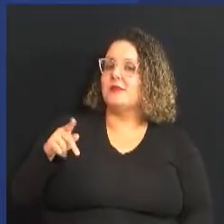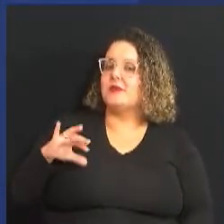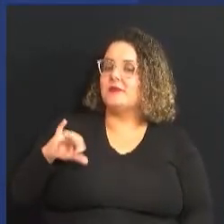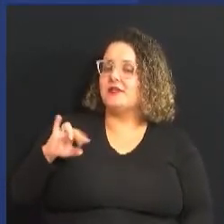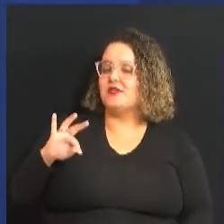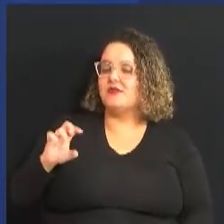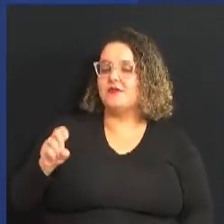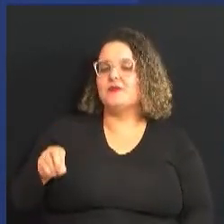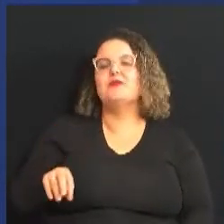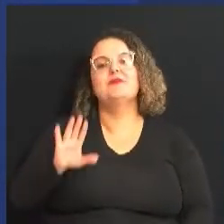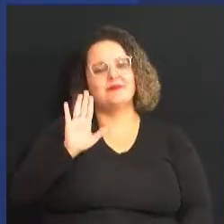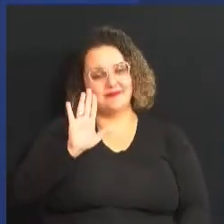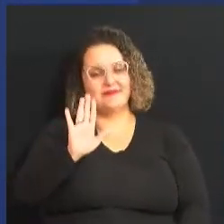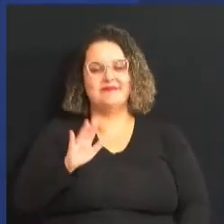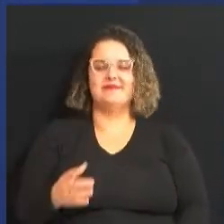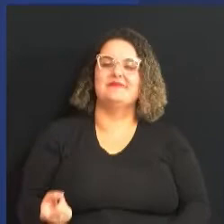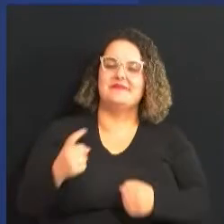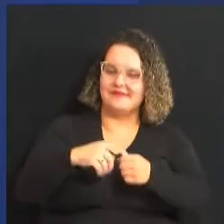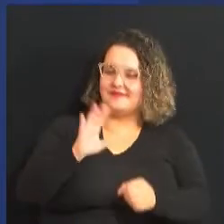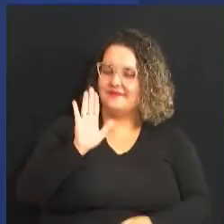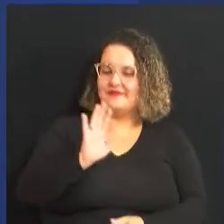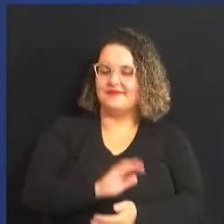bloco, não saia daí. Voltamos já já.